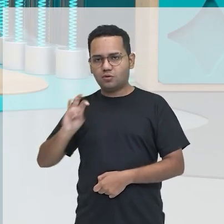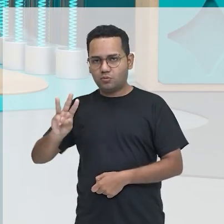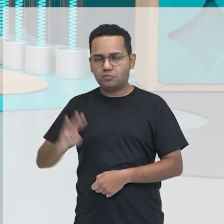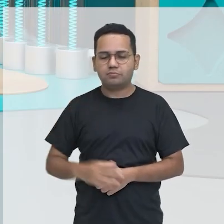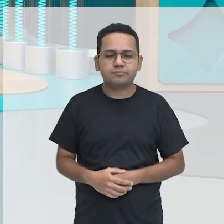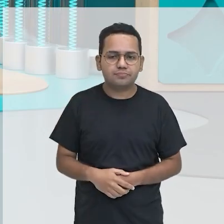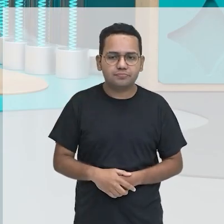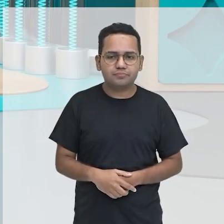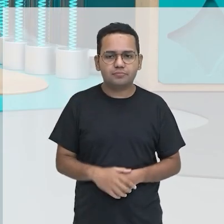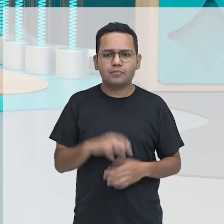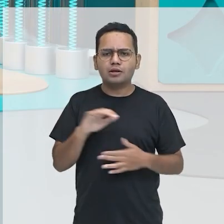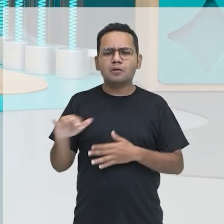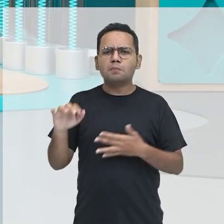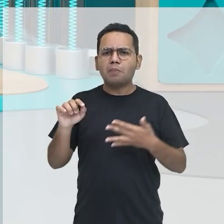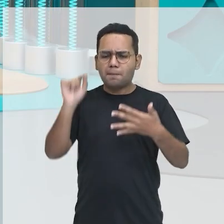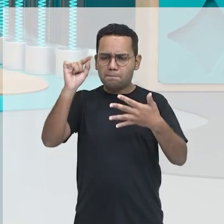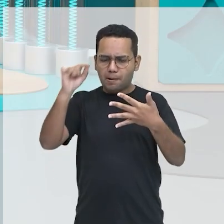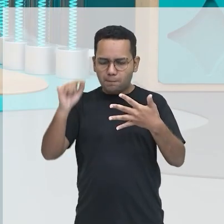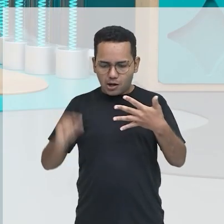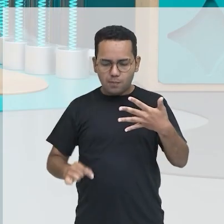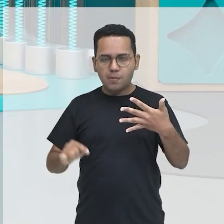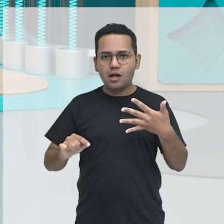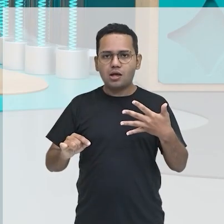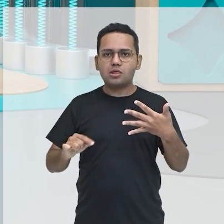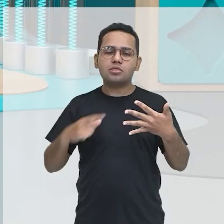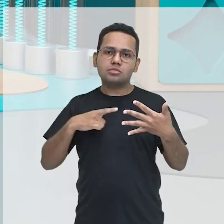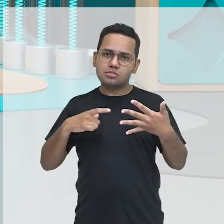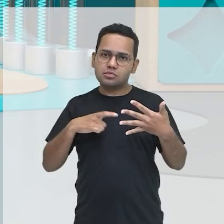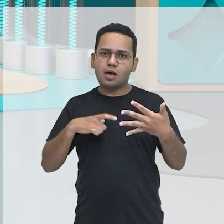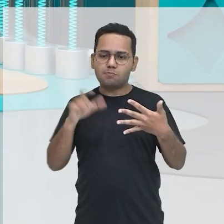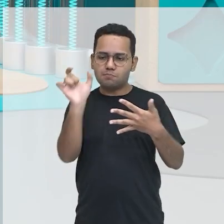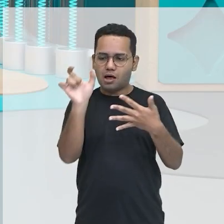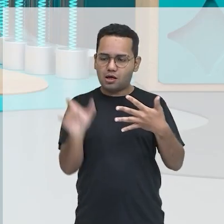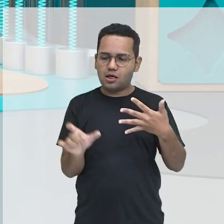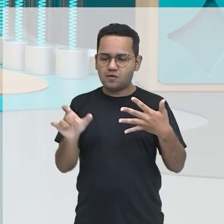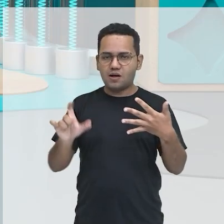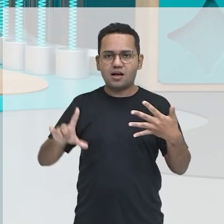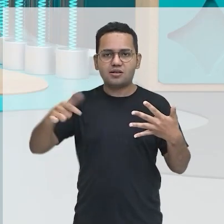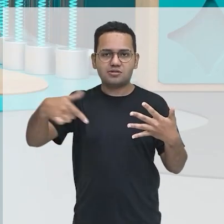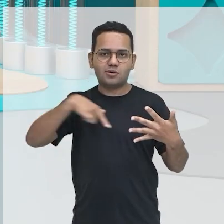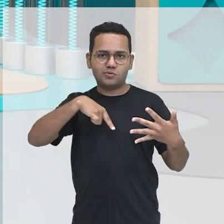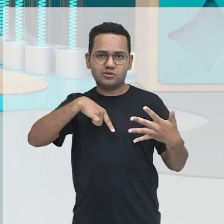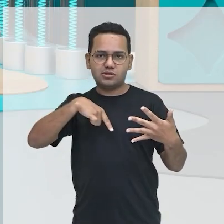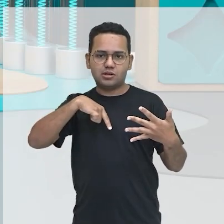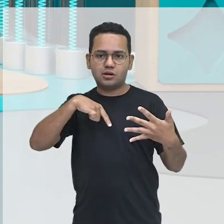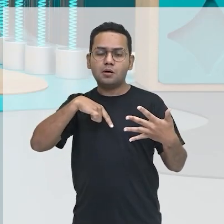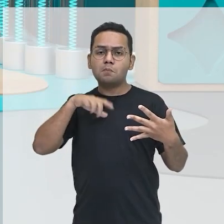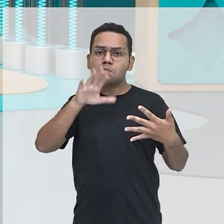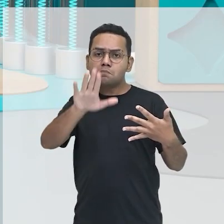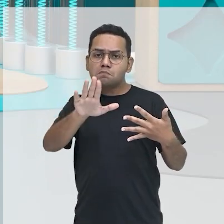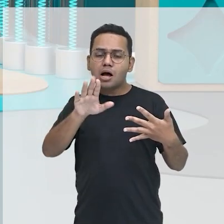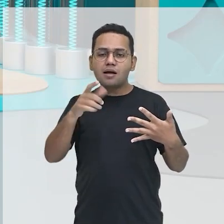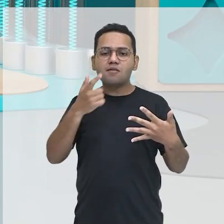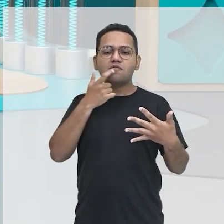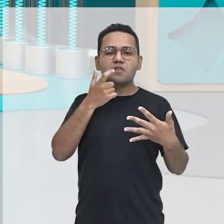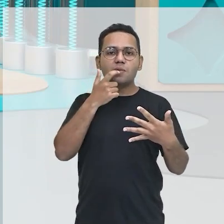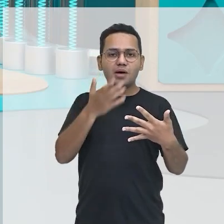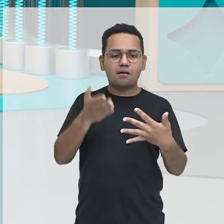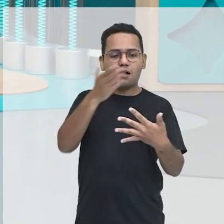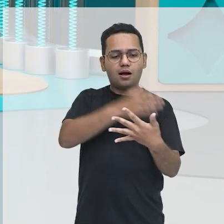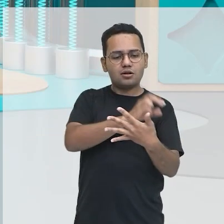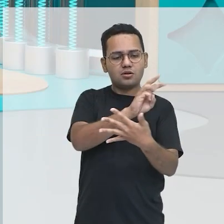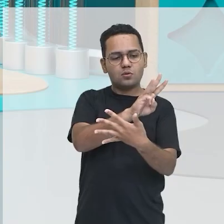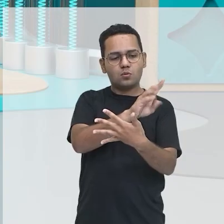são carregados de ação. Quando eu coloco o verbo auxiliar logo na frente, então eu coloco essa ação desses verbos